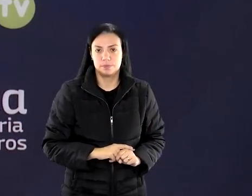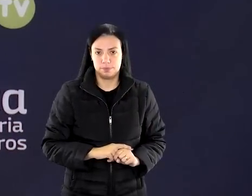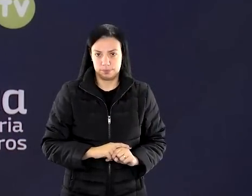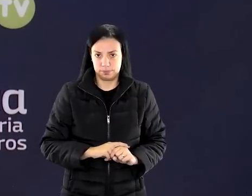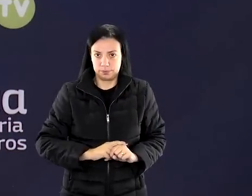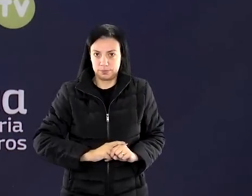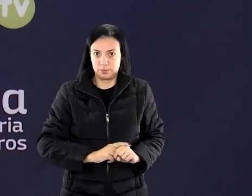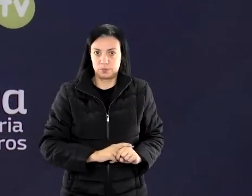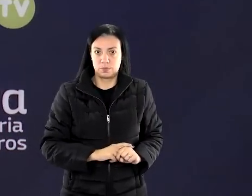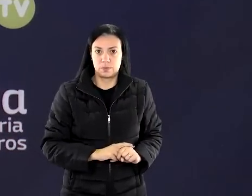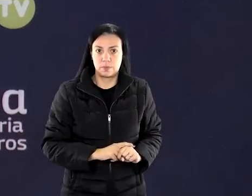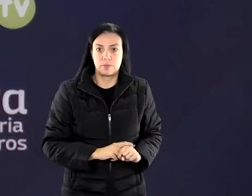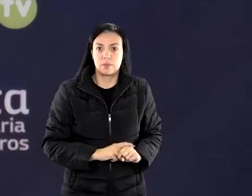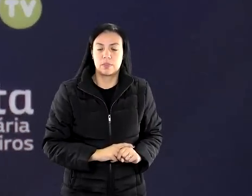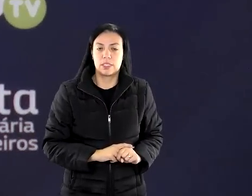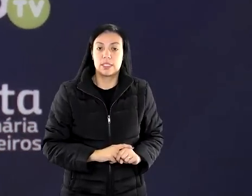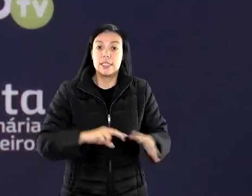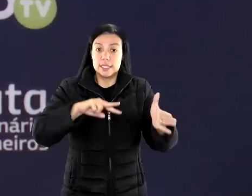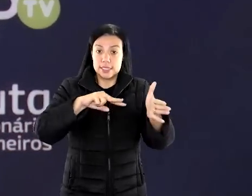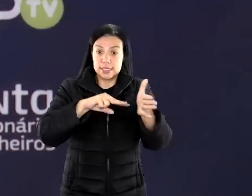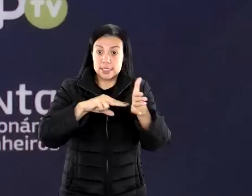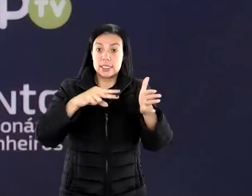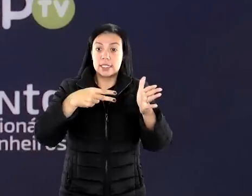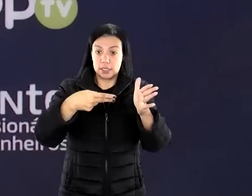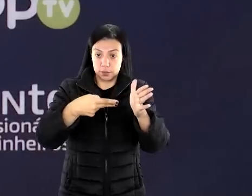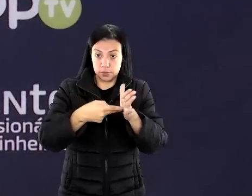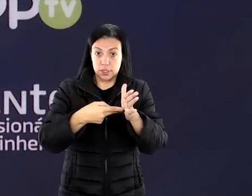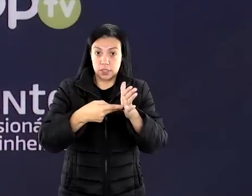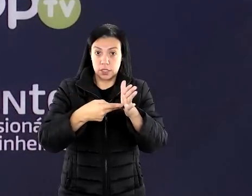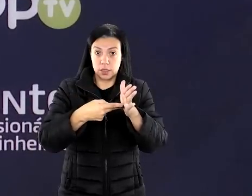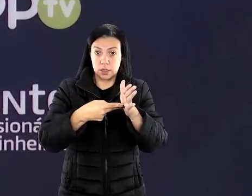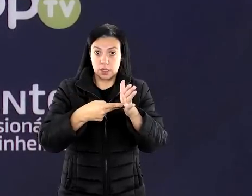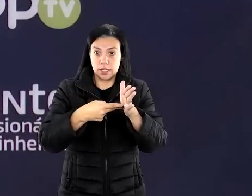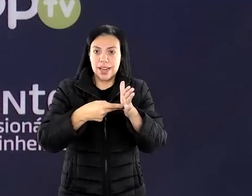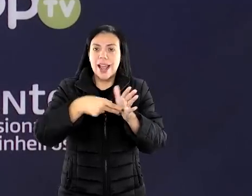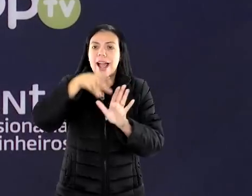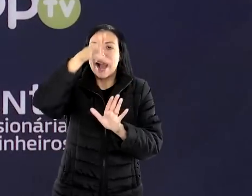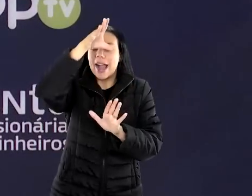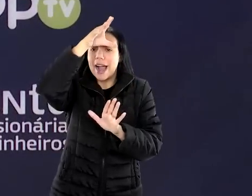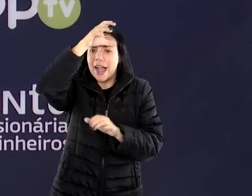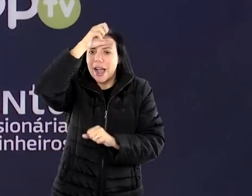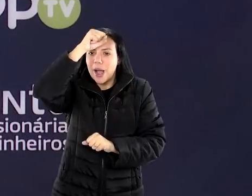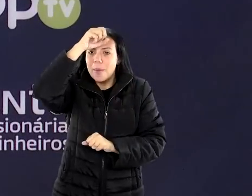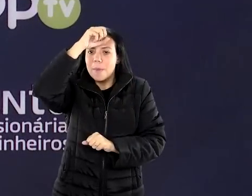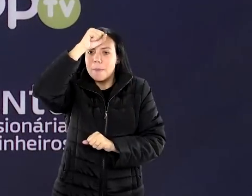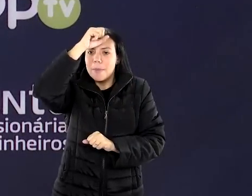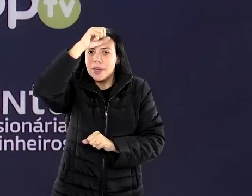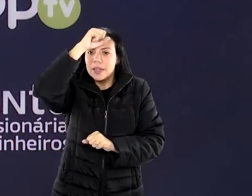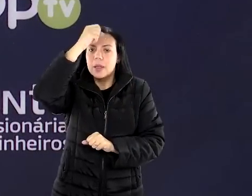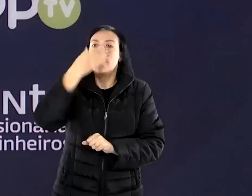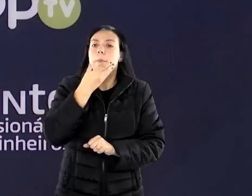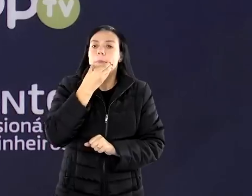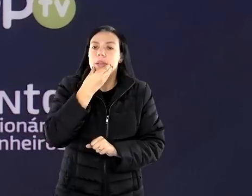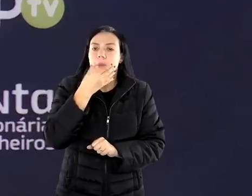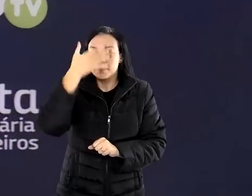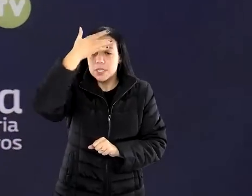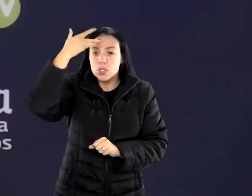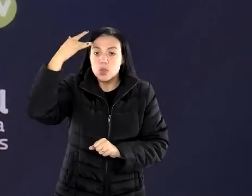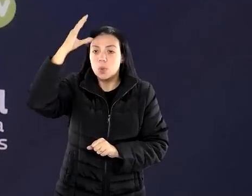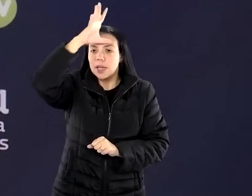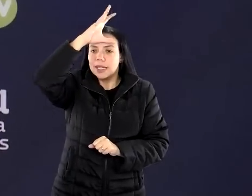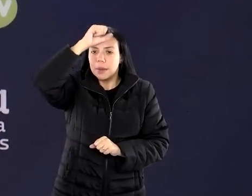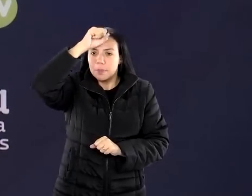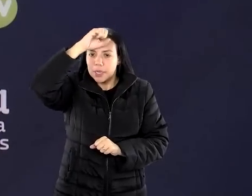A palavra discípulos do grego, matetês, significa aprendiz, aquele que